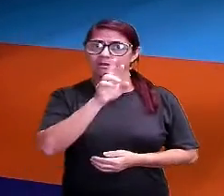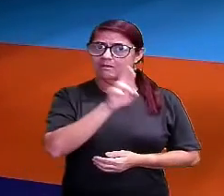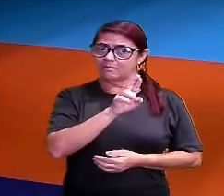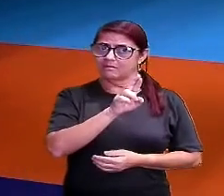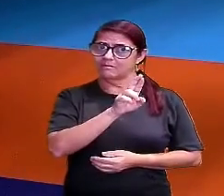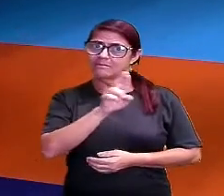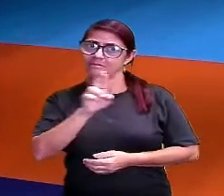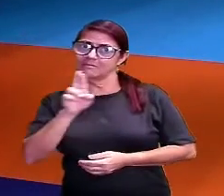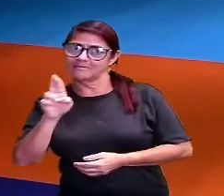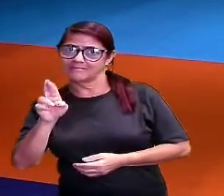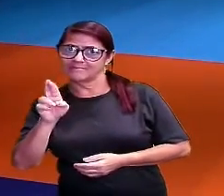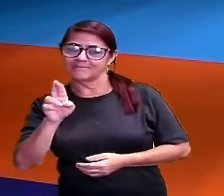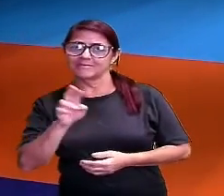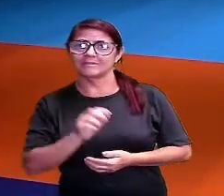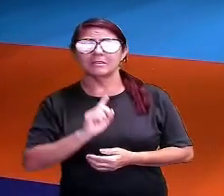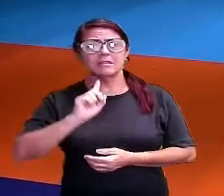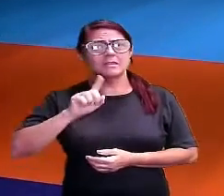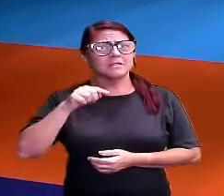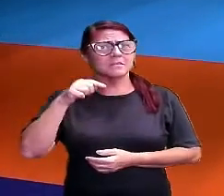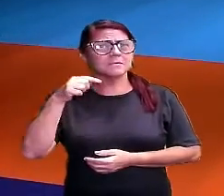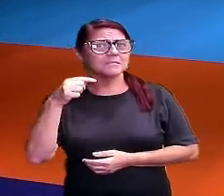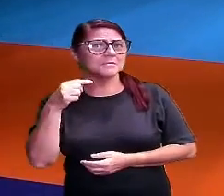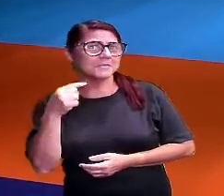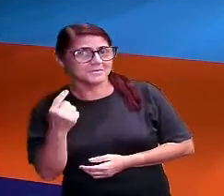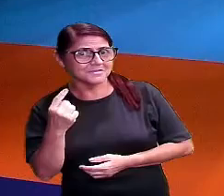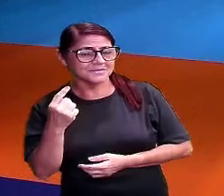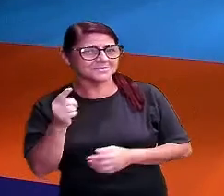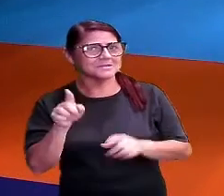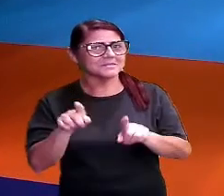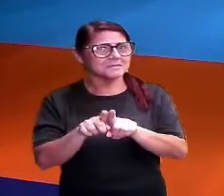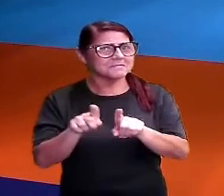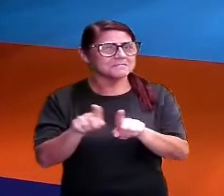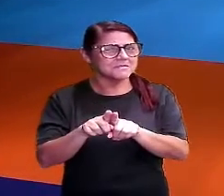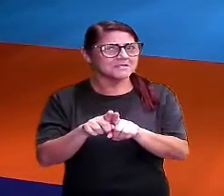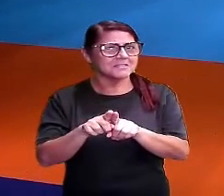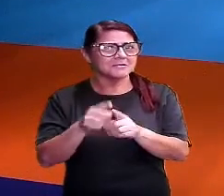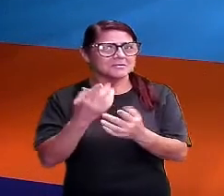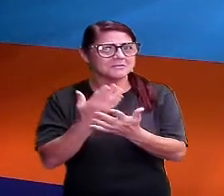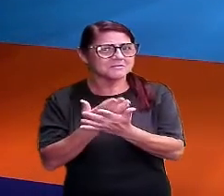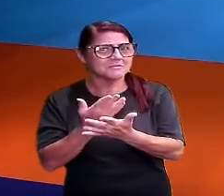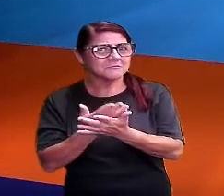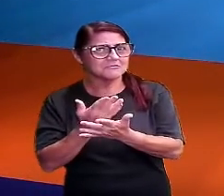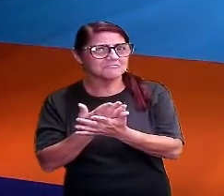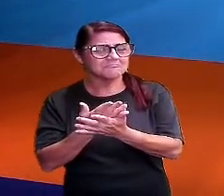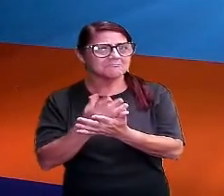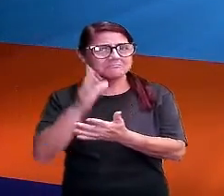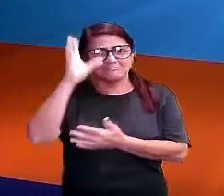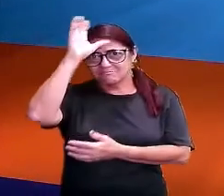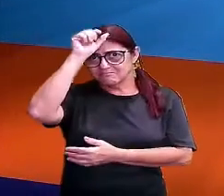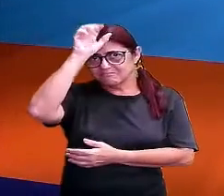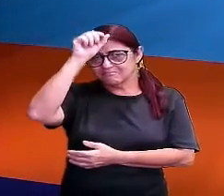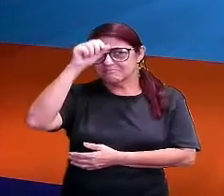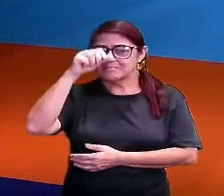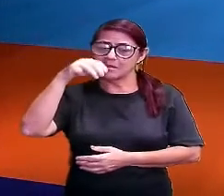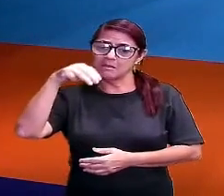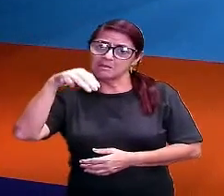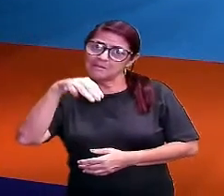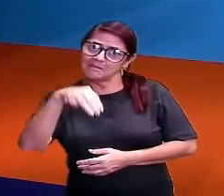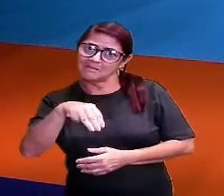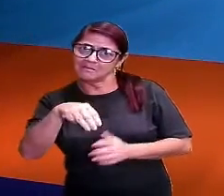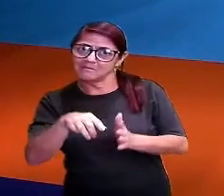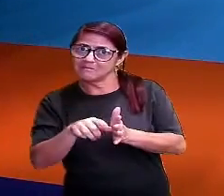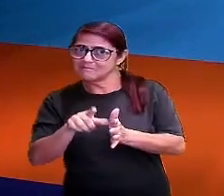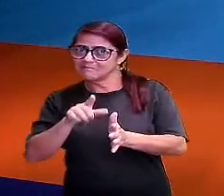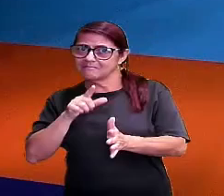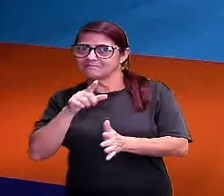e RR. E depois a gente também vai estudar um pouquinho sobre o uso do M antes do P e do